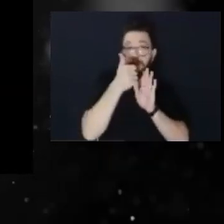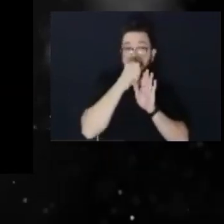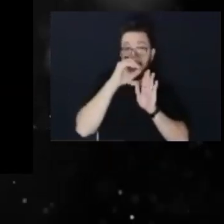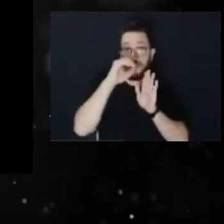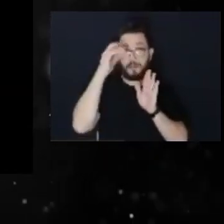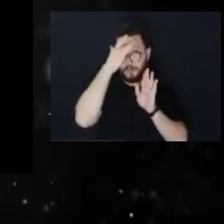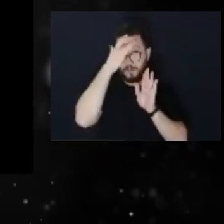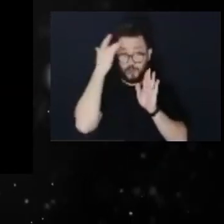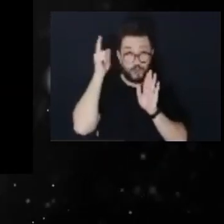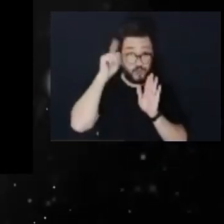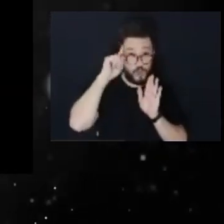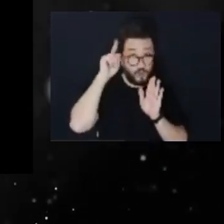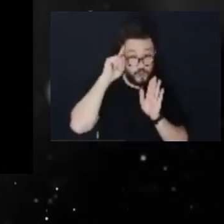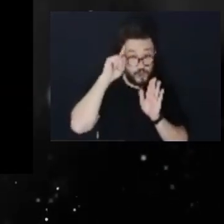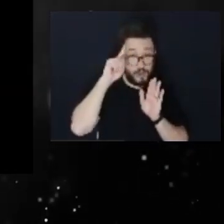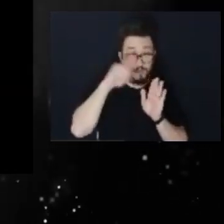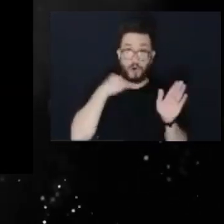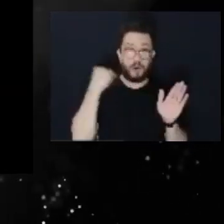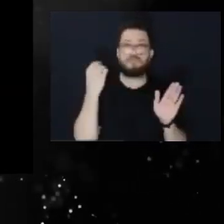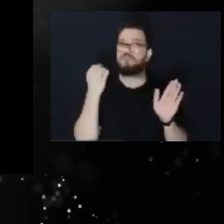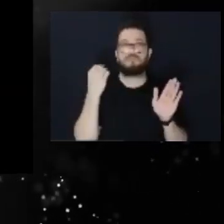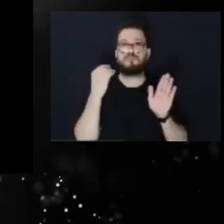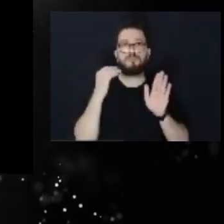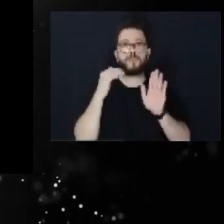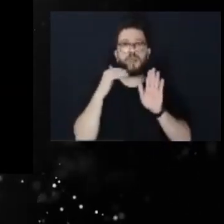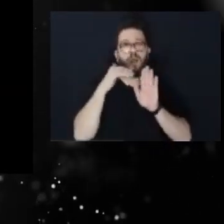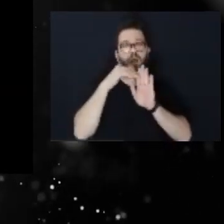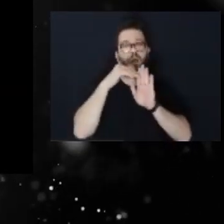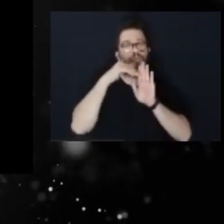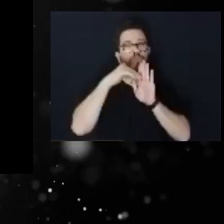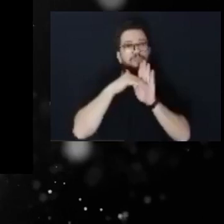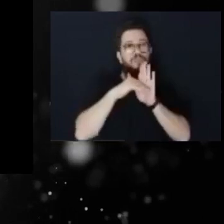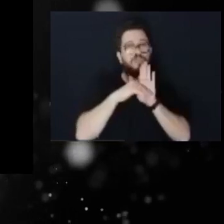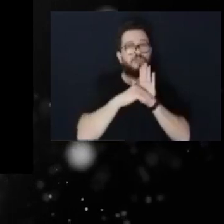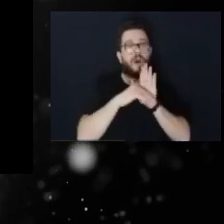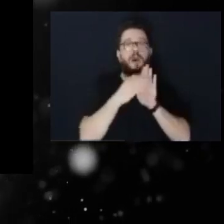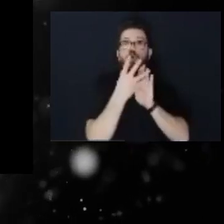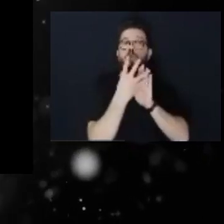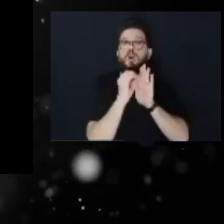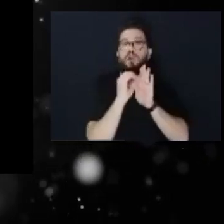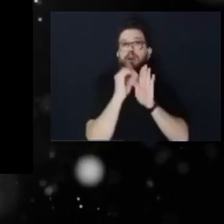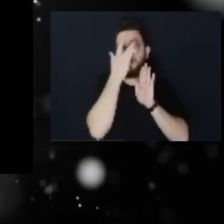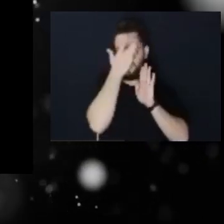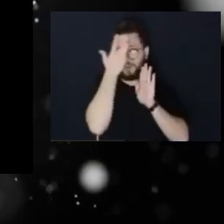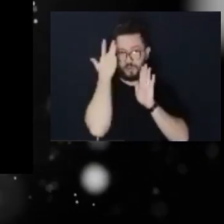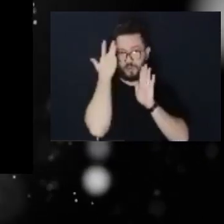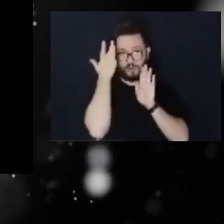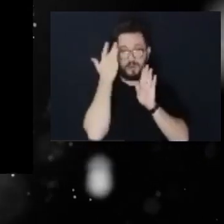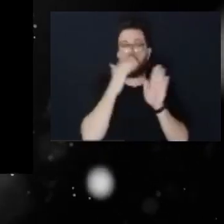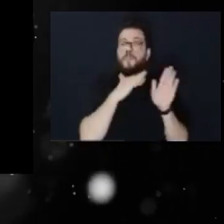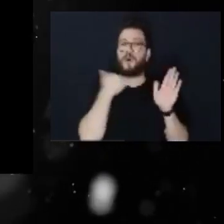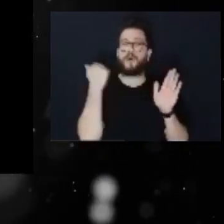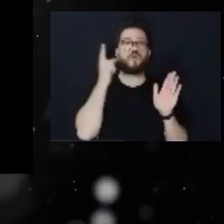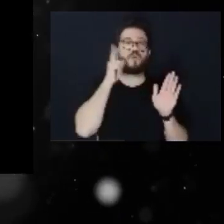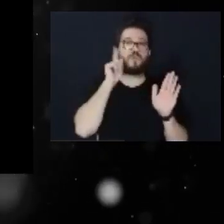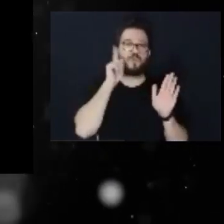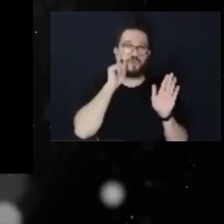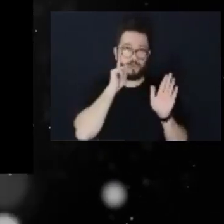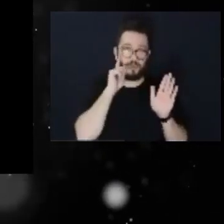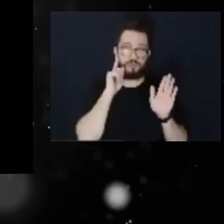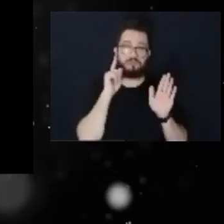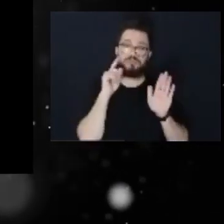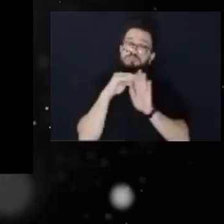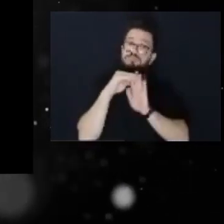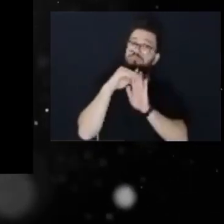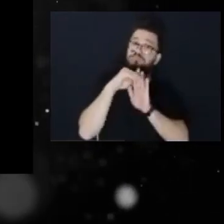esse patamar se manteve em abril em torno de 40 óbitos diários, né? Então, foi